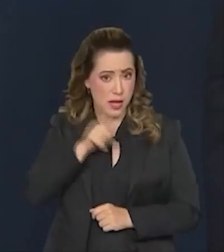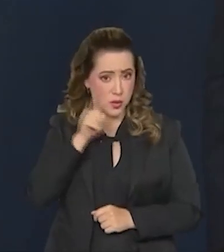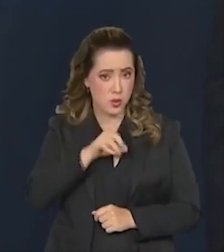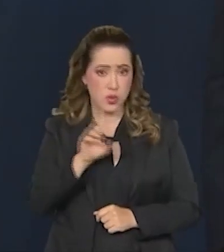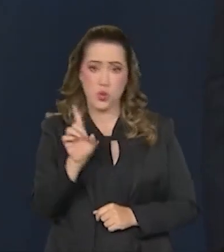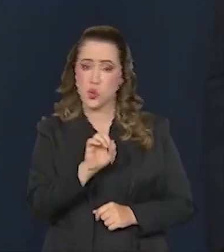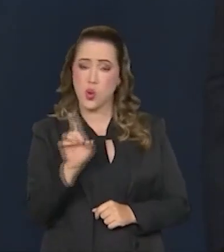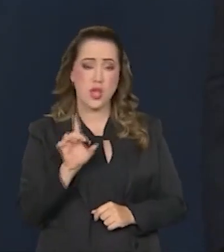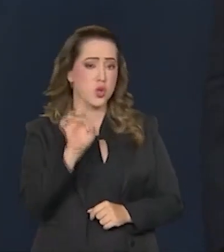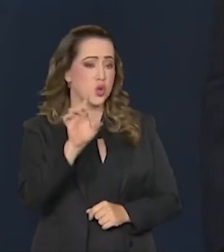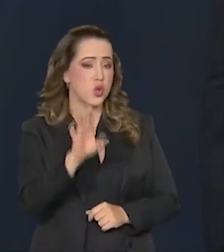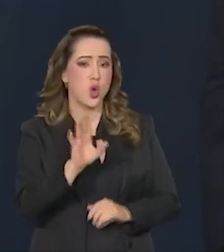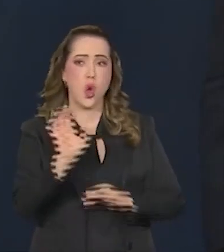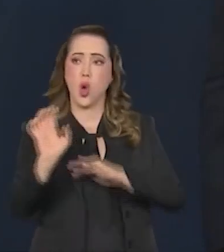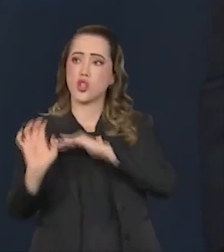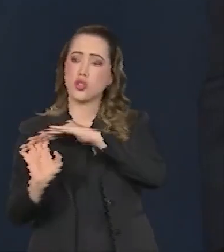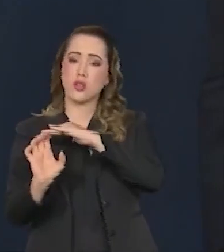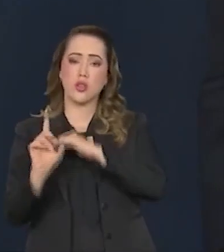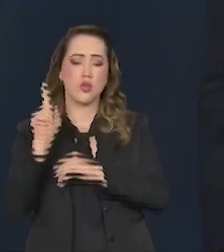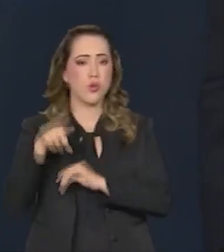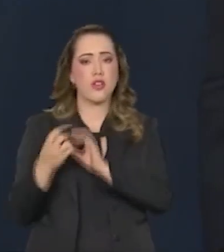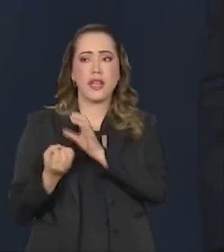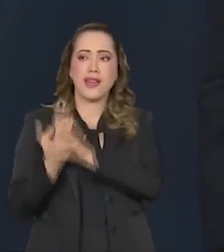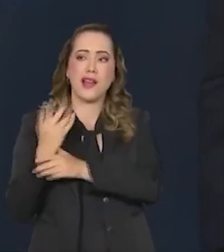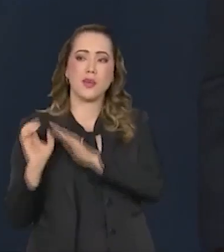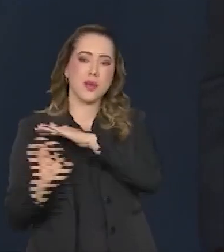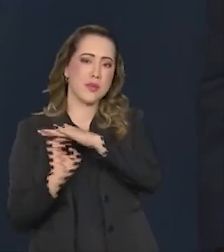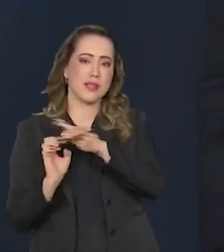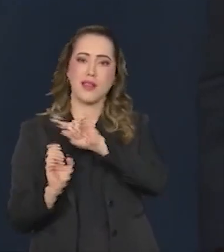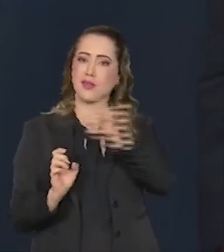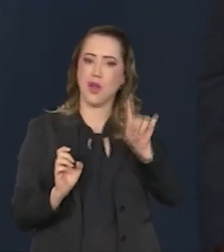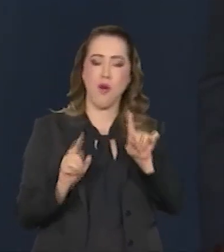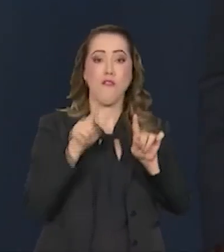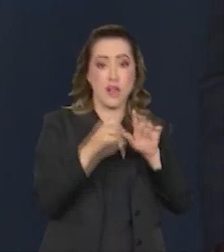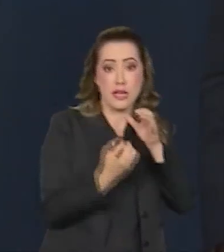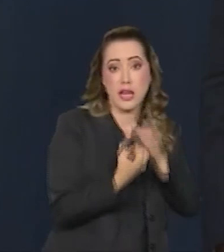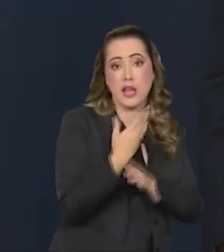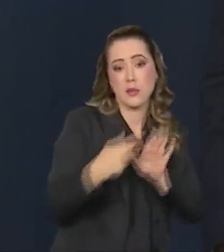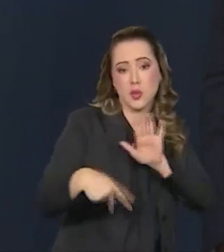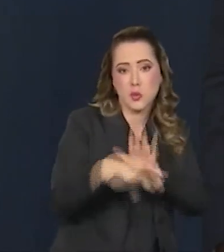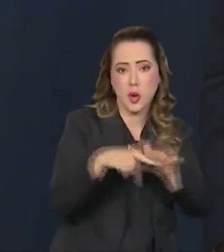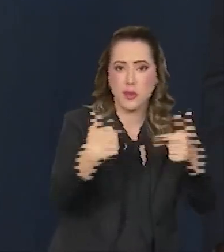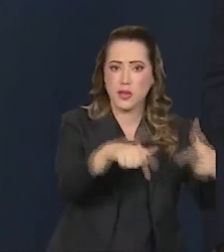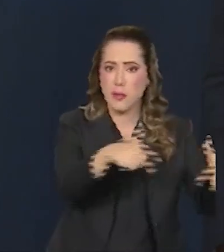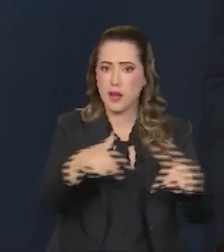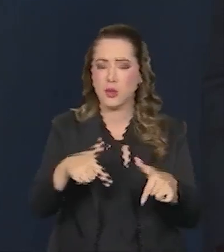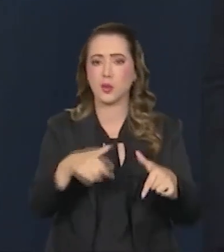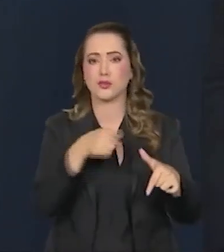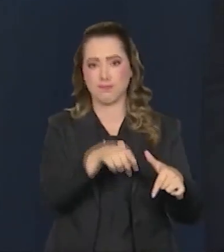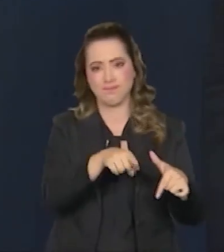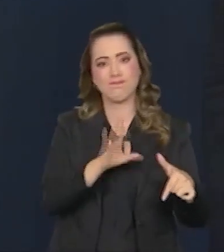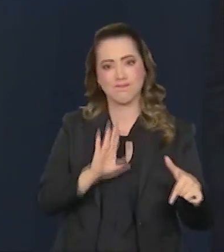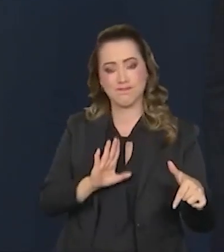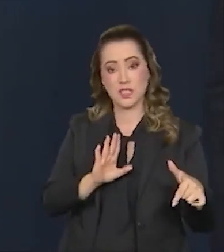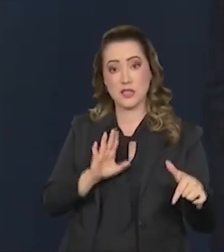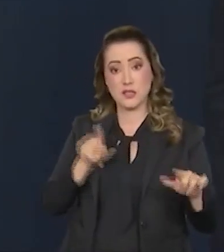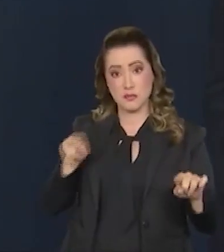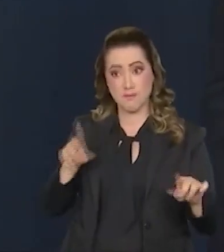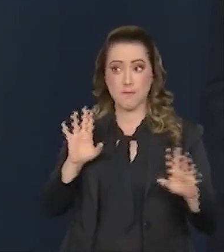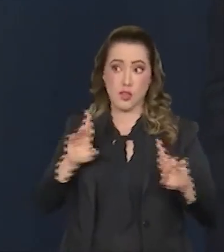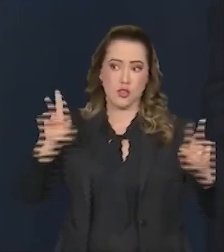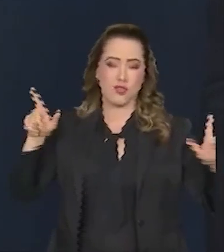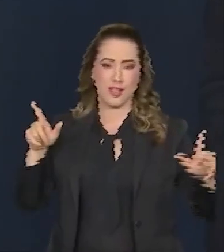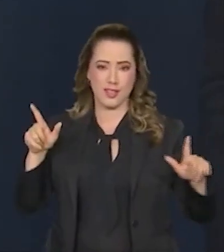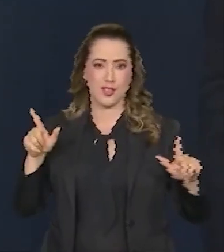não foi feita pelos empresários, foi feita pelos trabalhadores. Essa é a mais pura